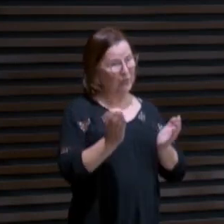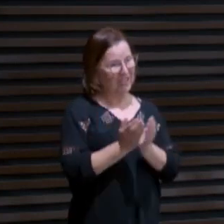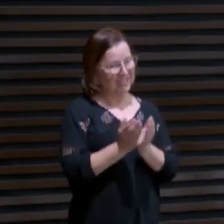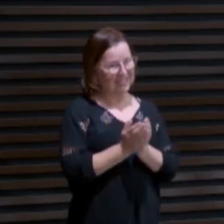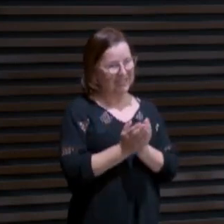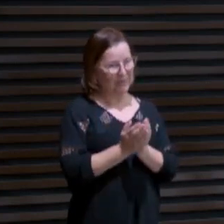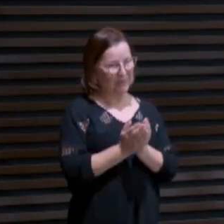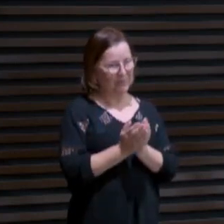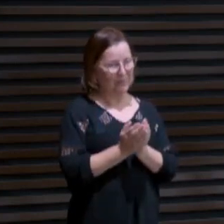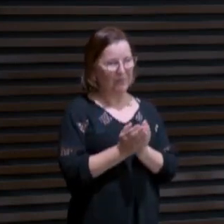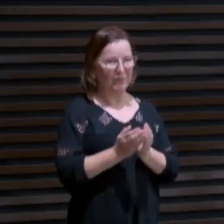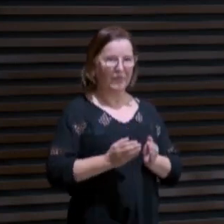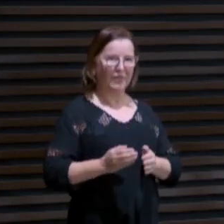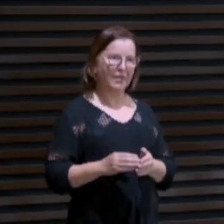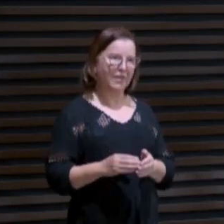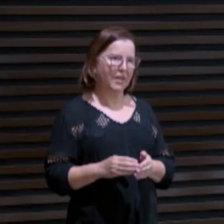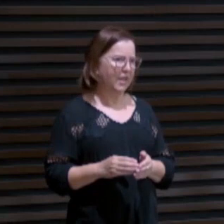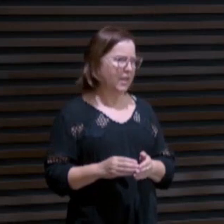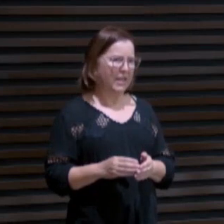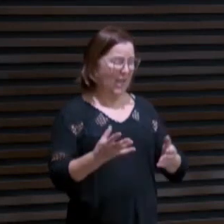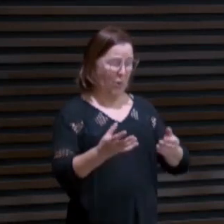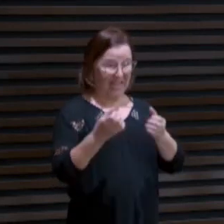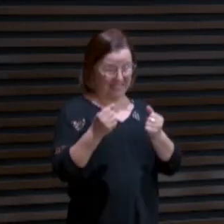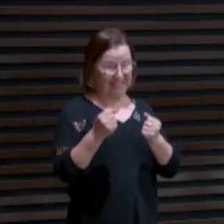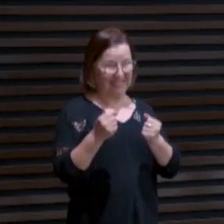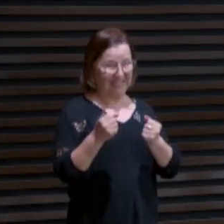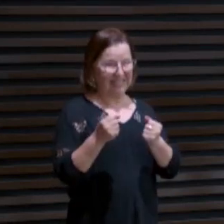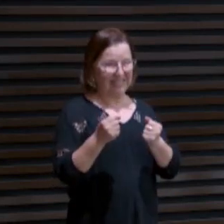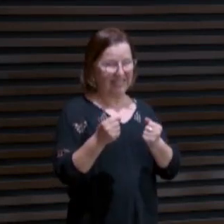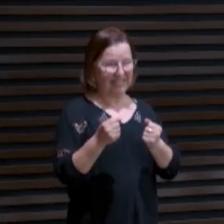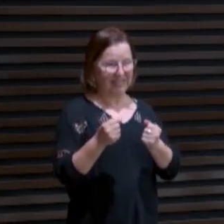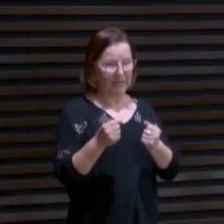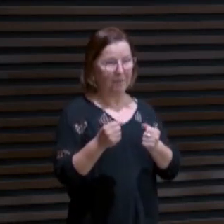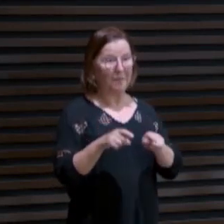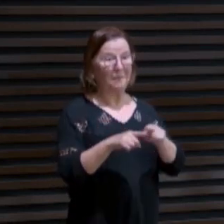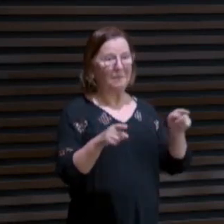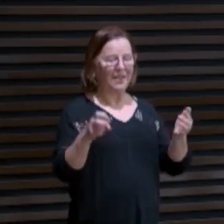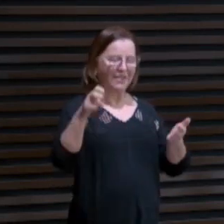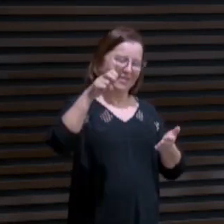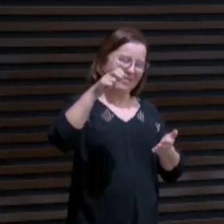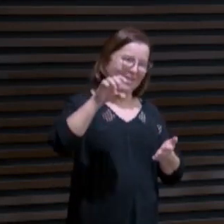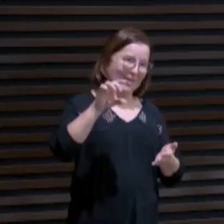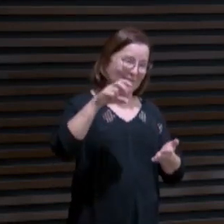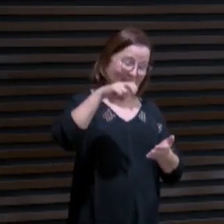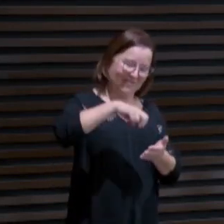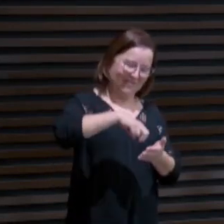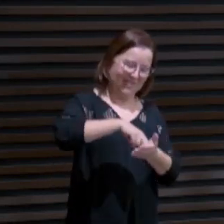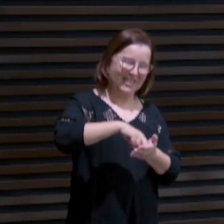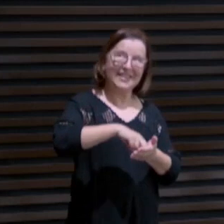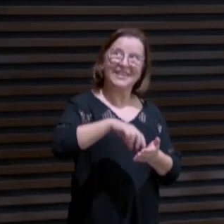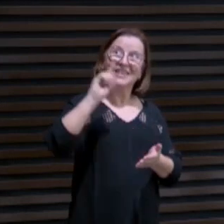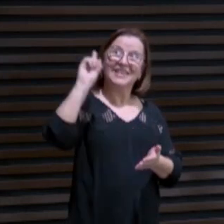corrupto, mas que não se dobra. Ele se ajoelha diante de Deus, mas não se